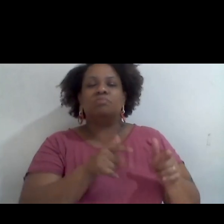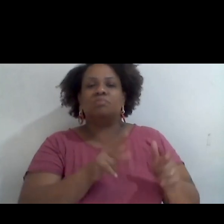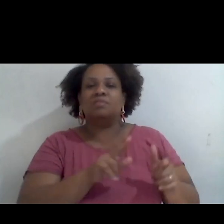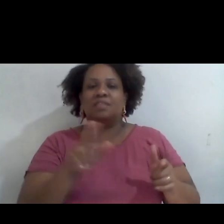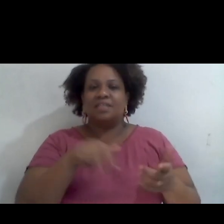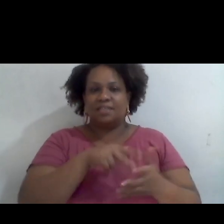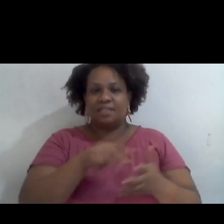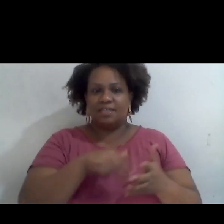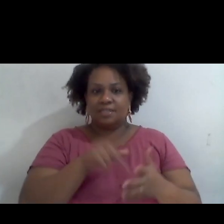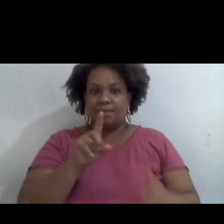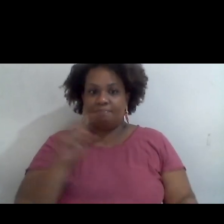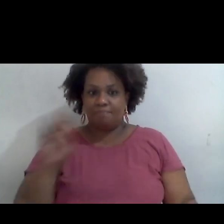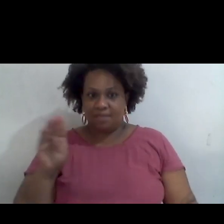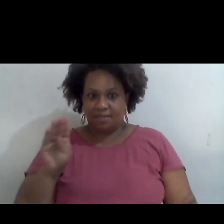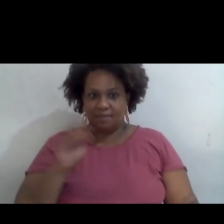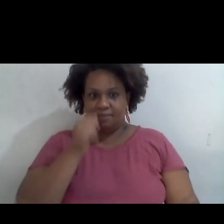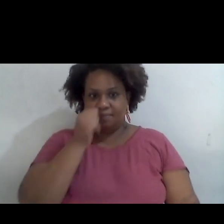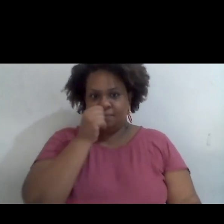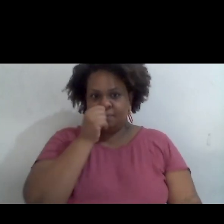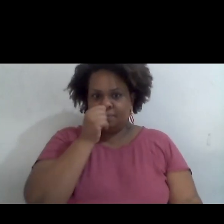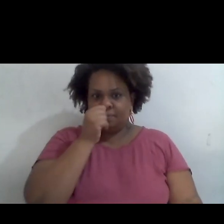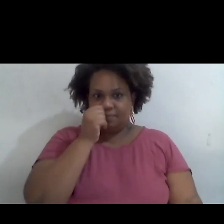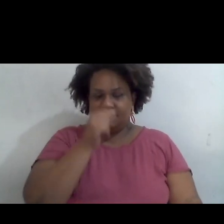REDB. Reunião Emergente Dança Bahia.